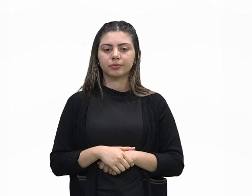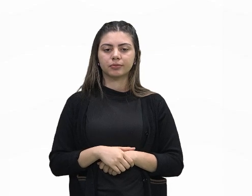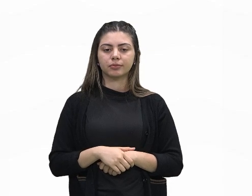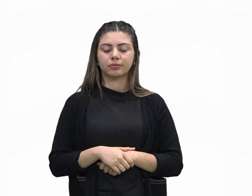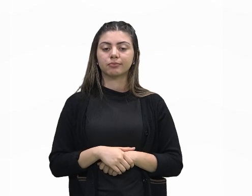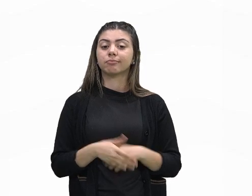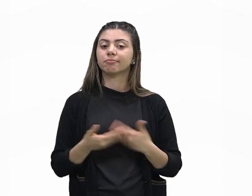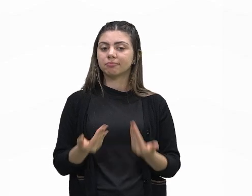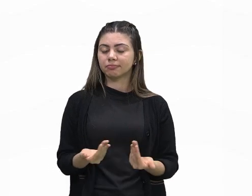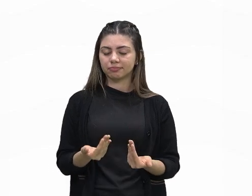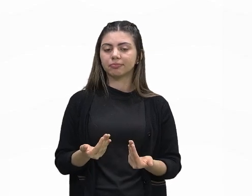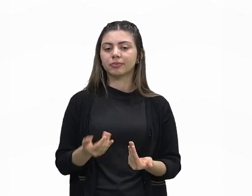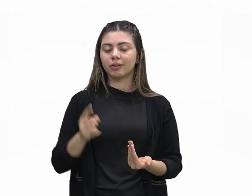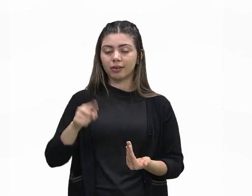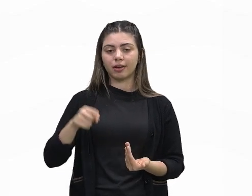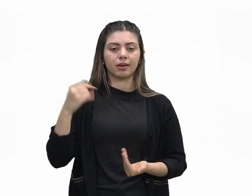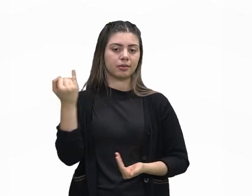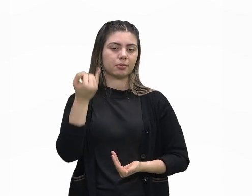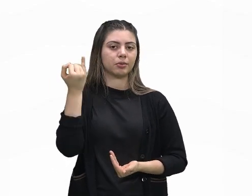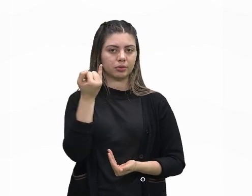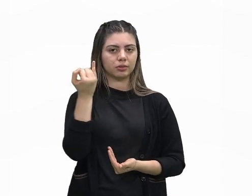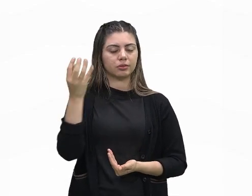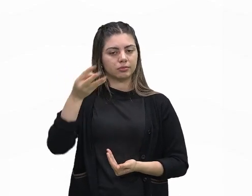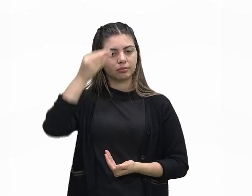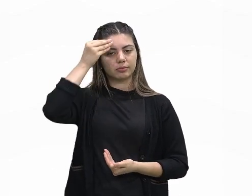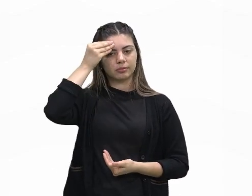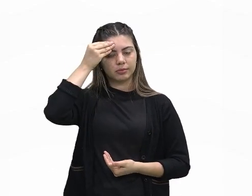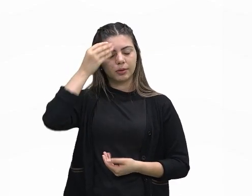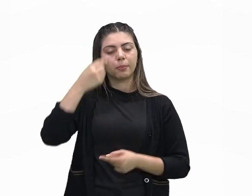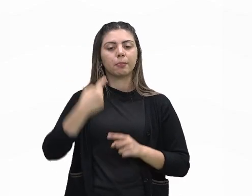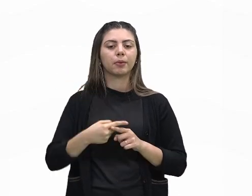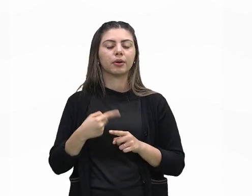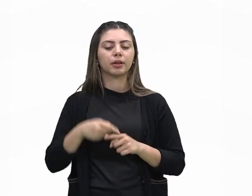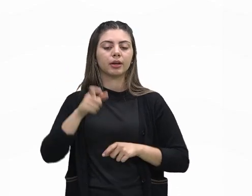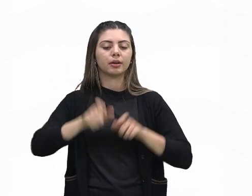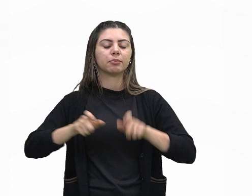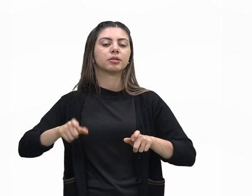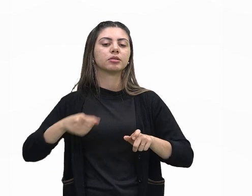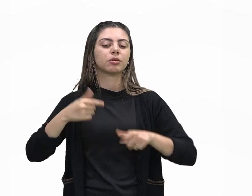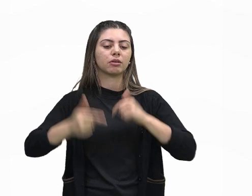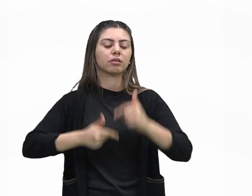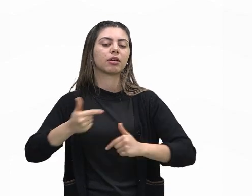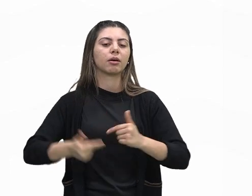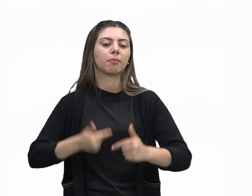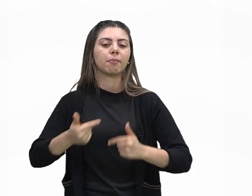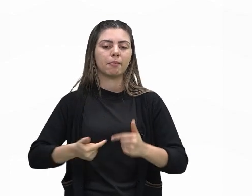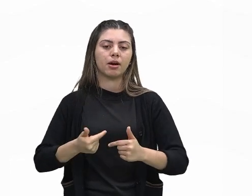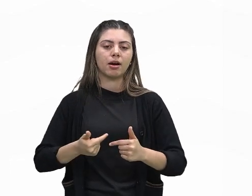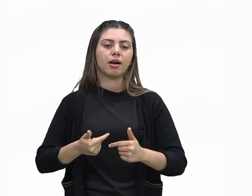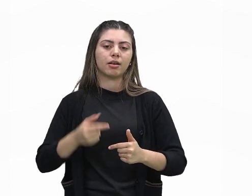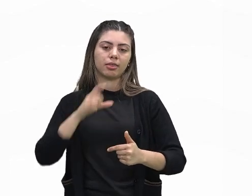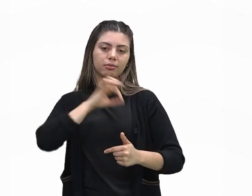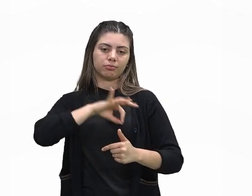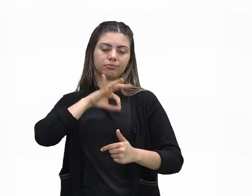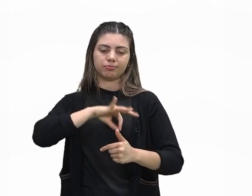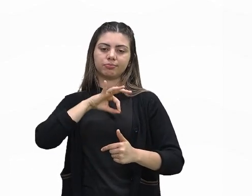aqui é um ponto, né, importante, porque o trabalhador ele vai trabalhar em troca de um